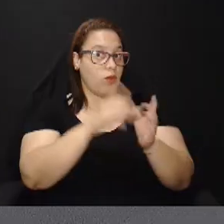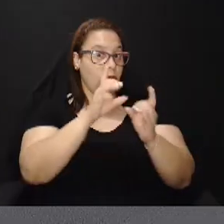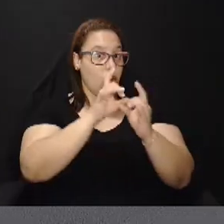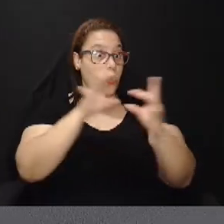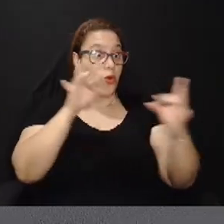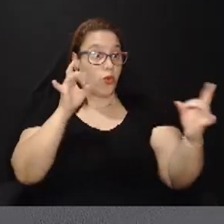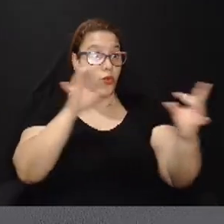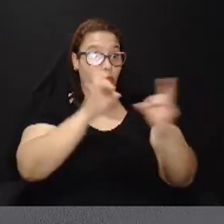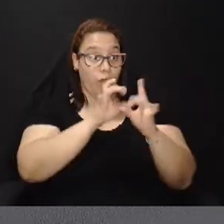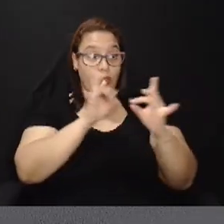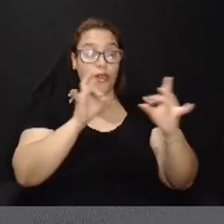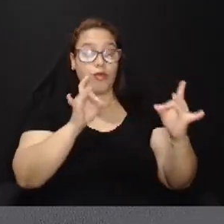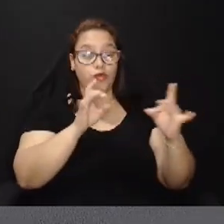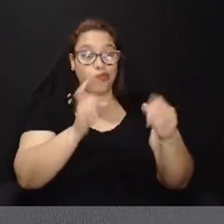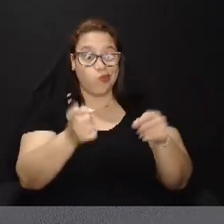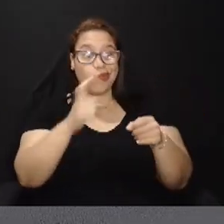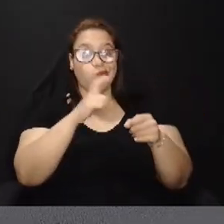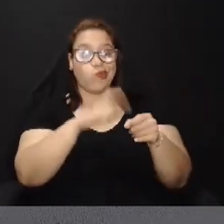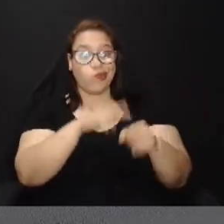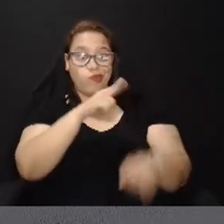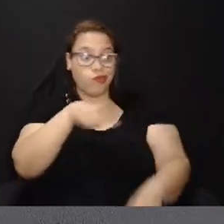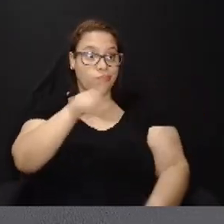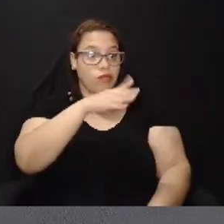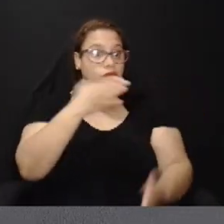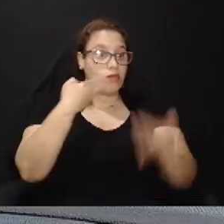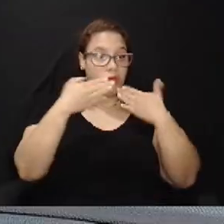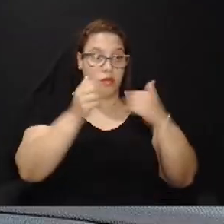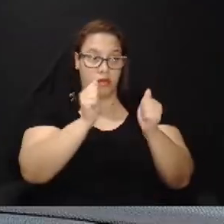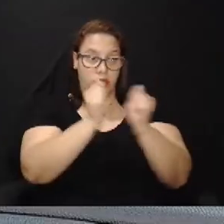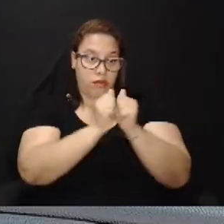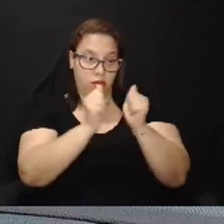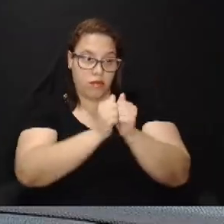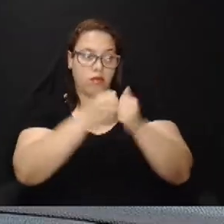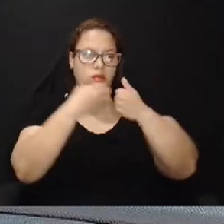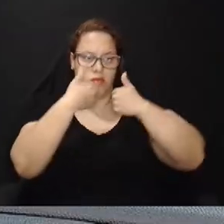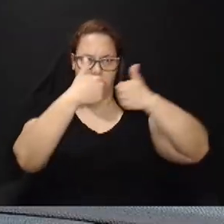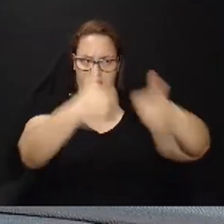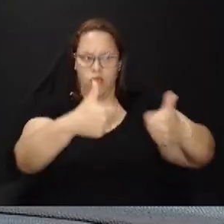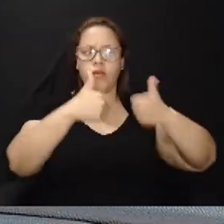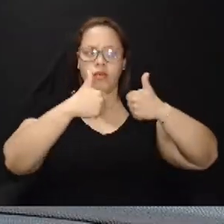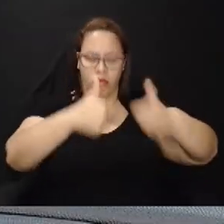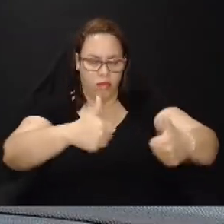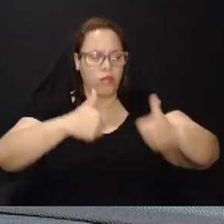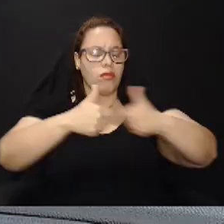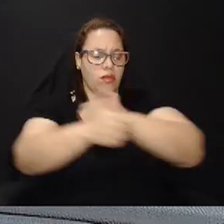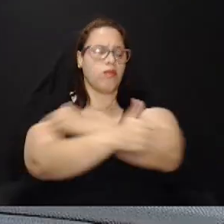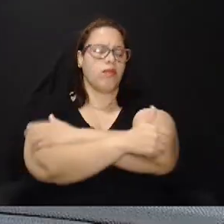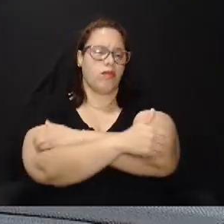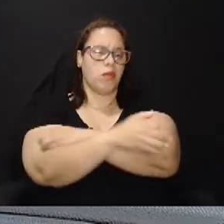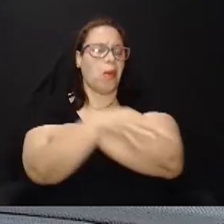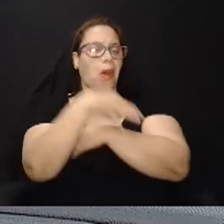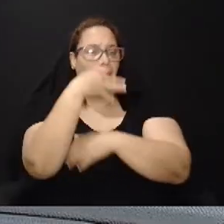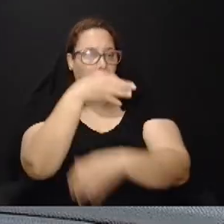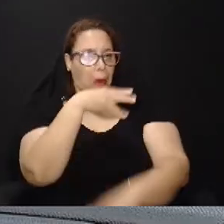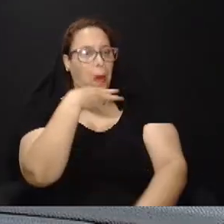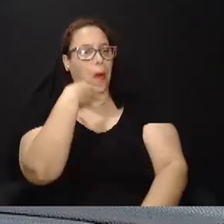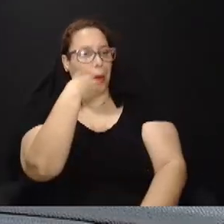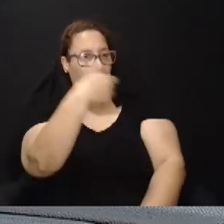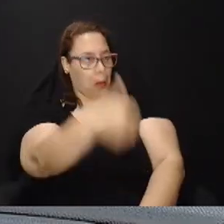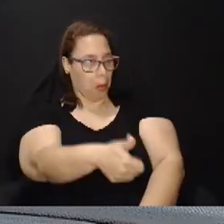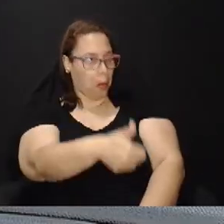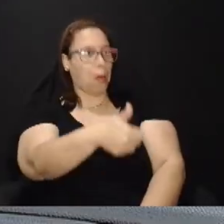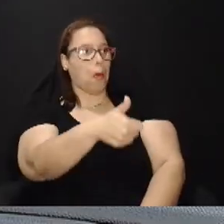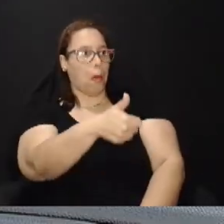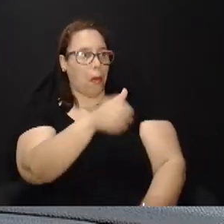o retrospecto daqueles que conversam comigo é muito favorável, eles falam bastante, eles me elogiam bastante pelo que eu tenho feito, eu acho